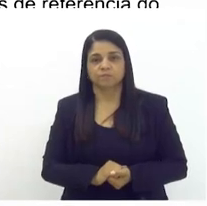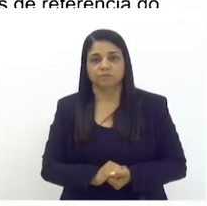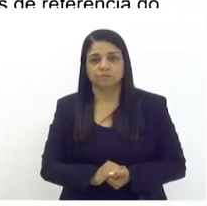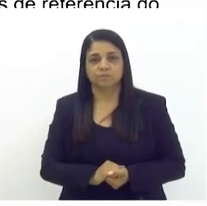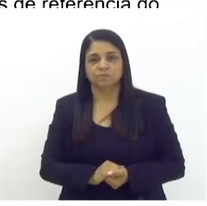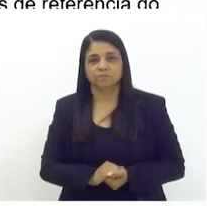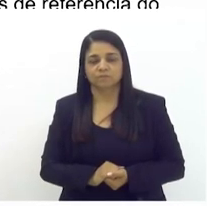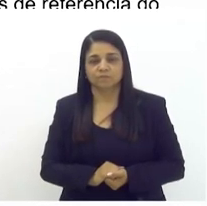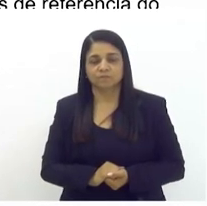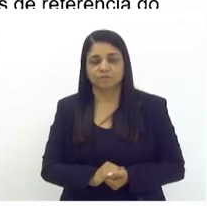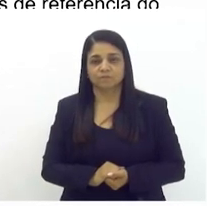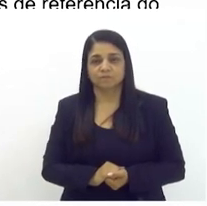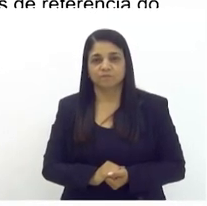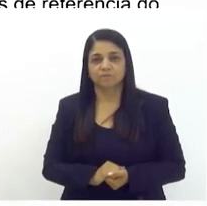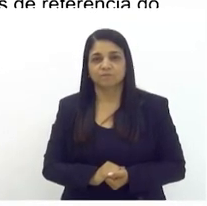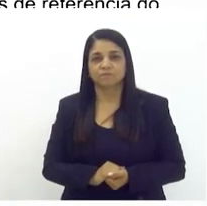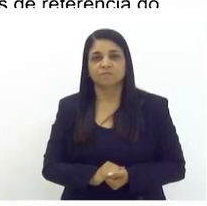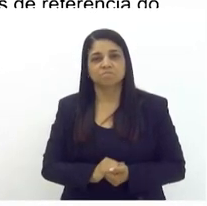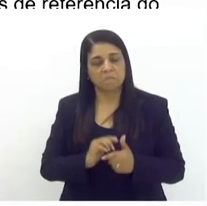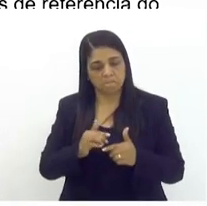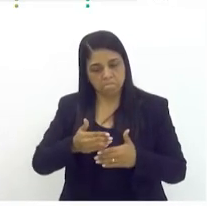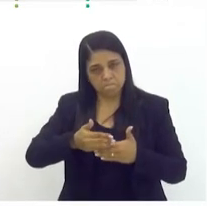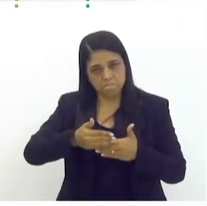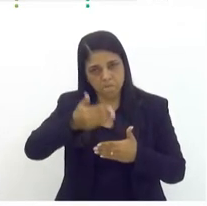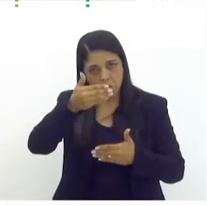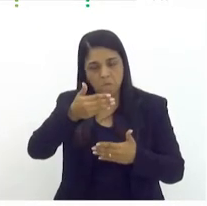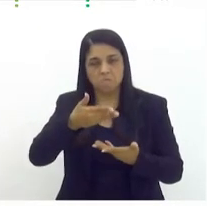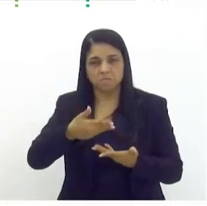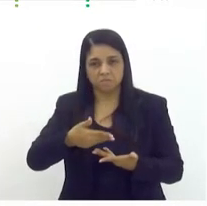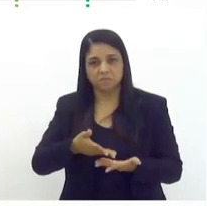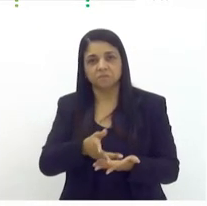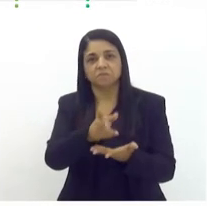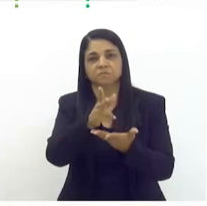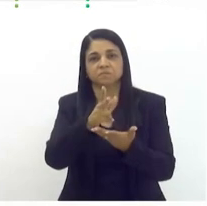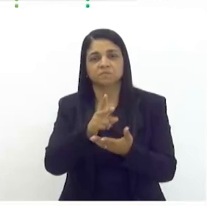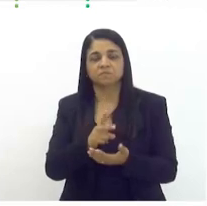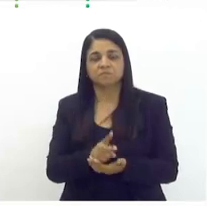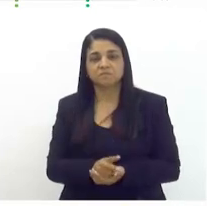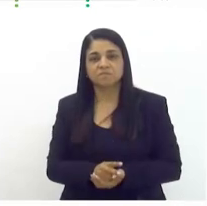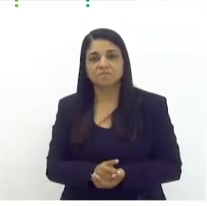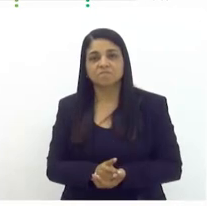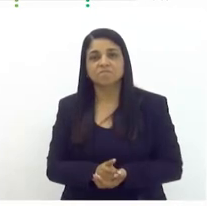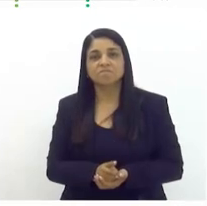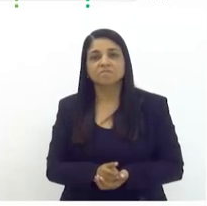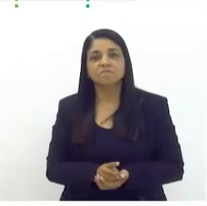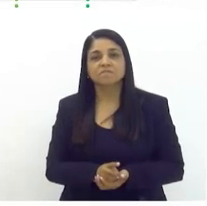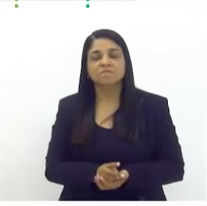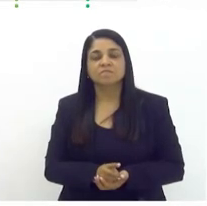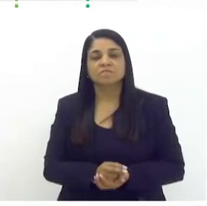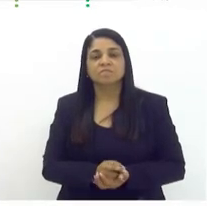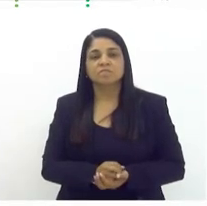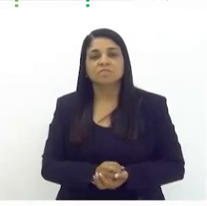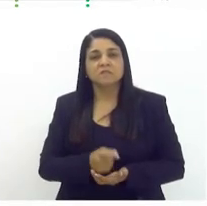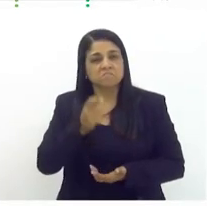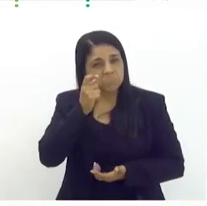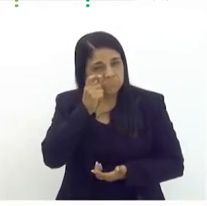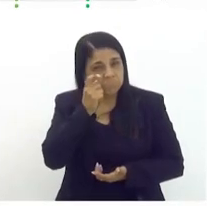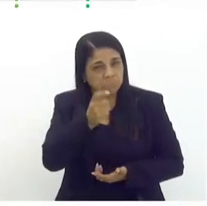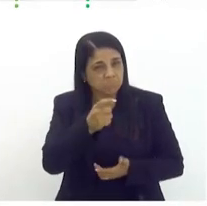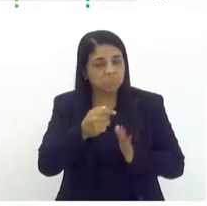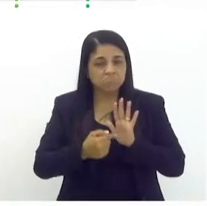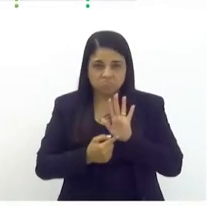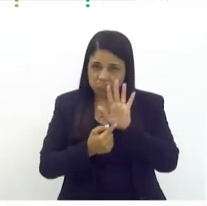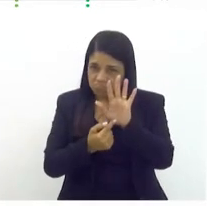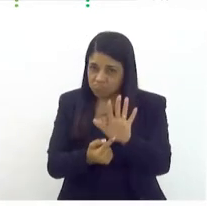assim podemos avançar então aqui achei interessante mostrar